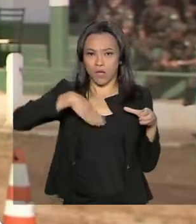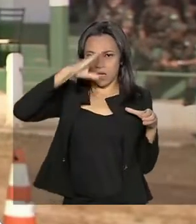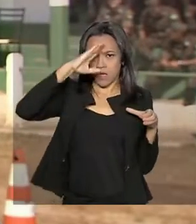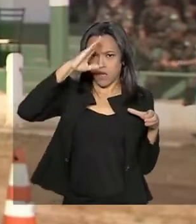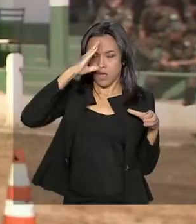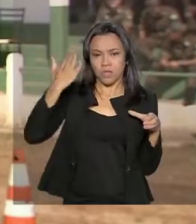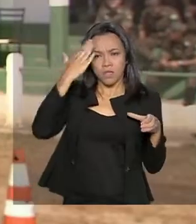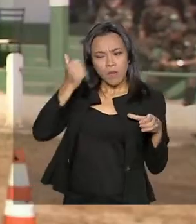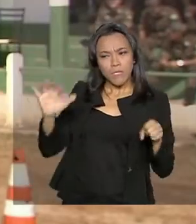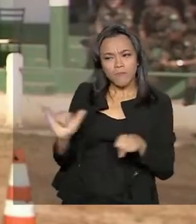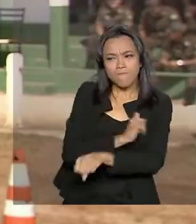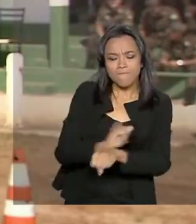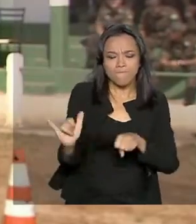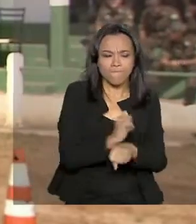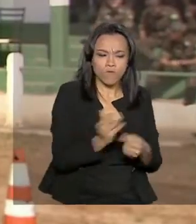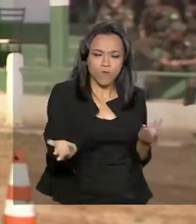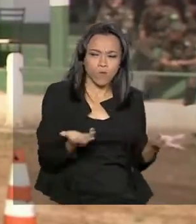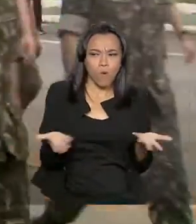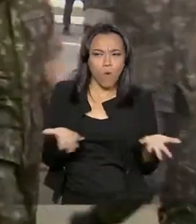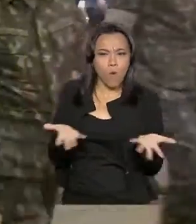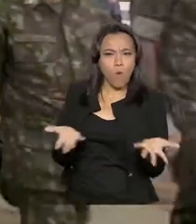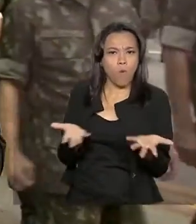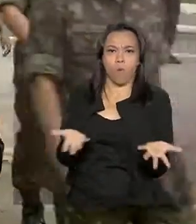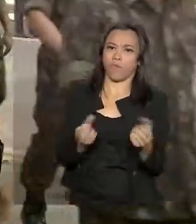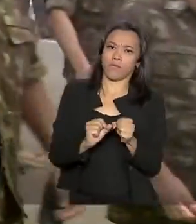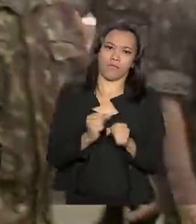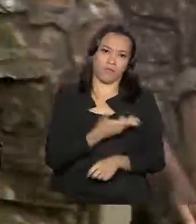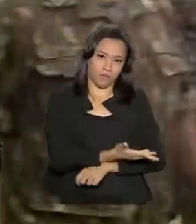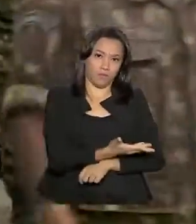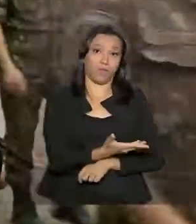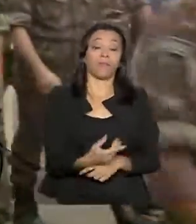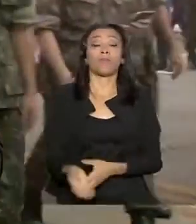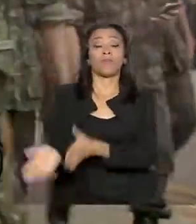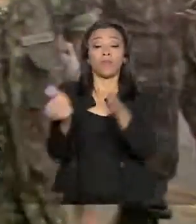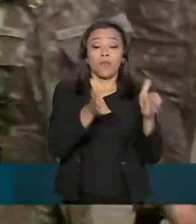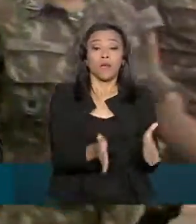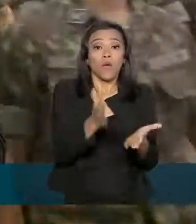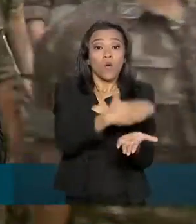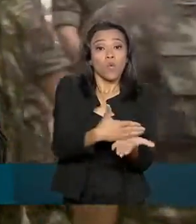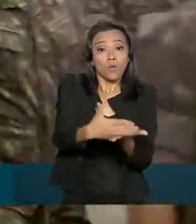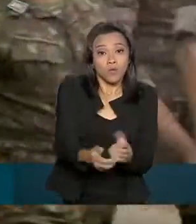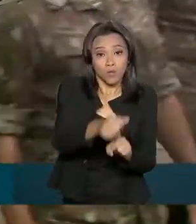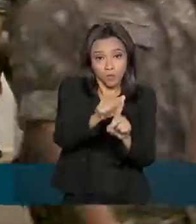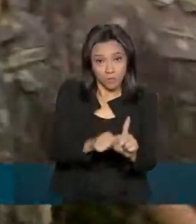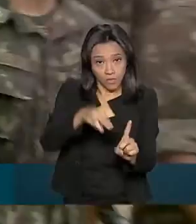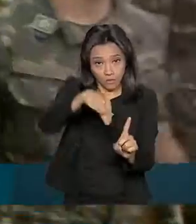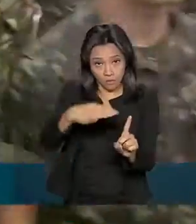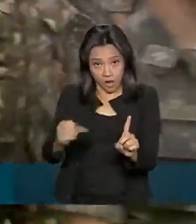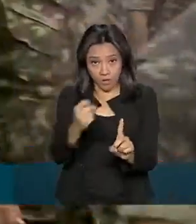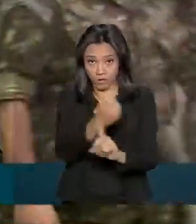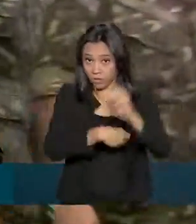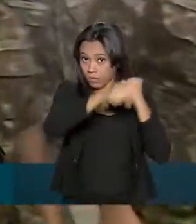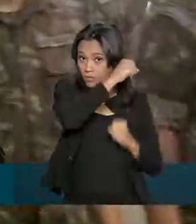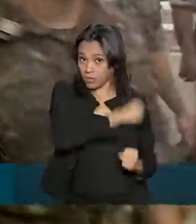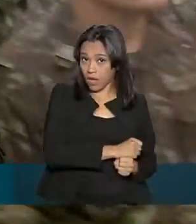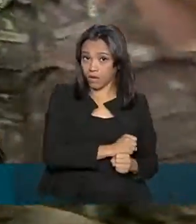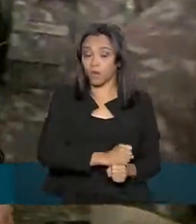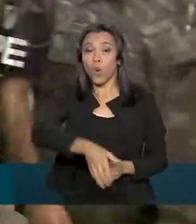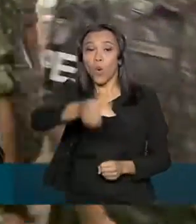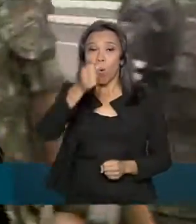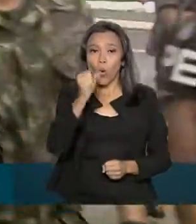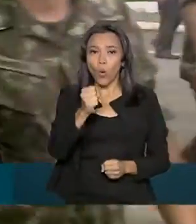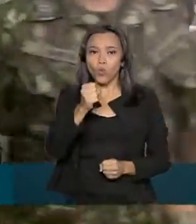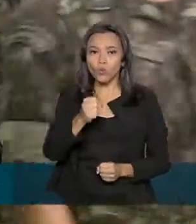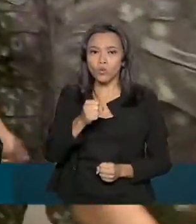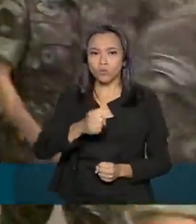realmente esteja pronto para o que vai vir lá pela frente. A Operação Acolhida começou em março do ano passado. Desde então, os 8 comandos